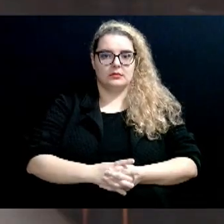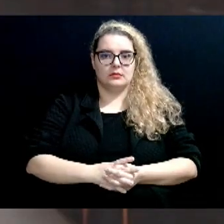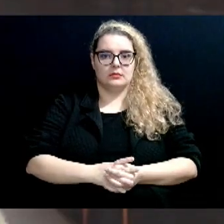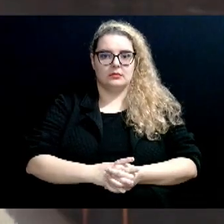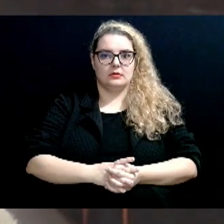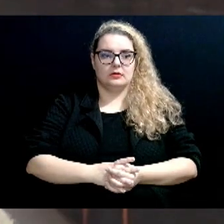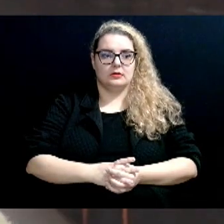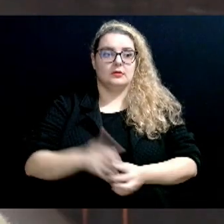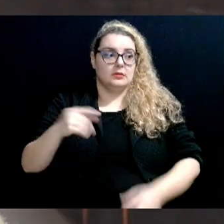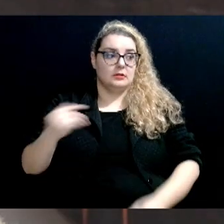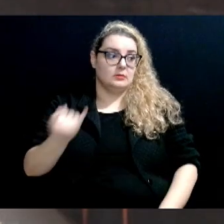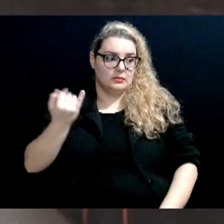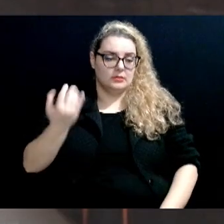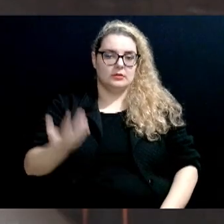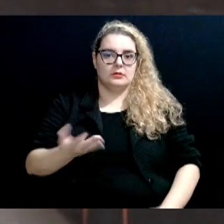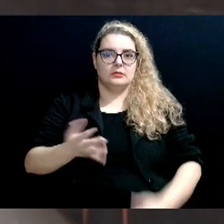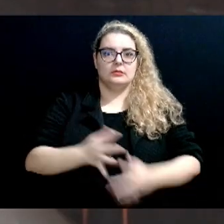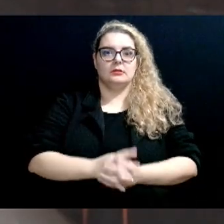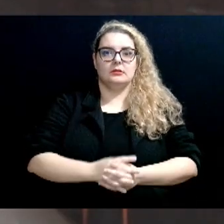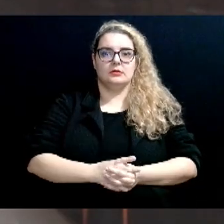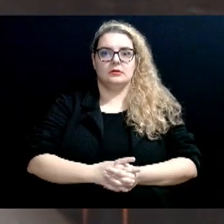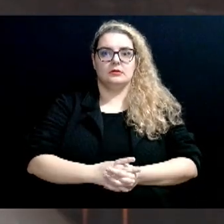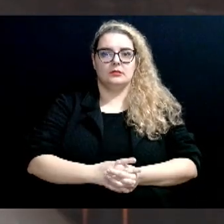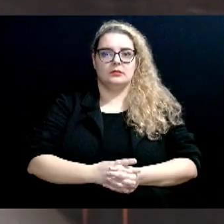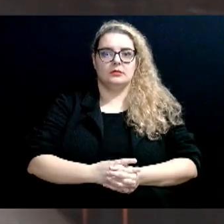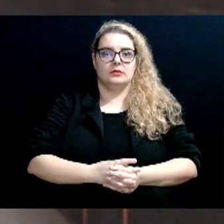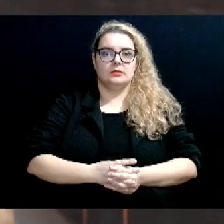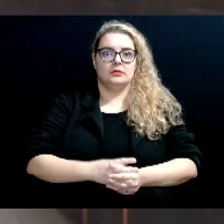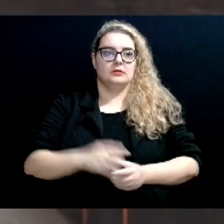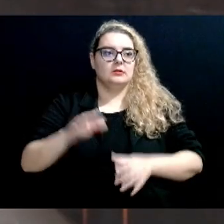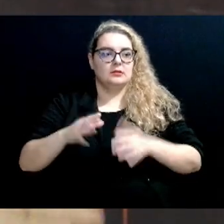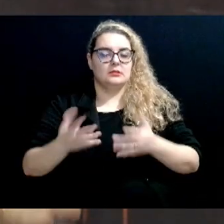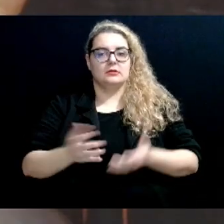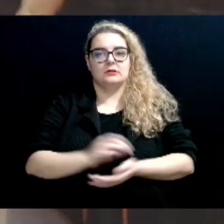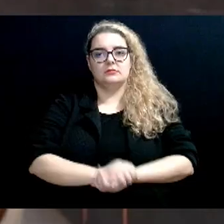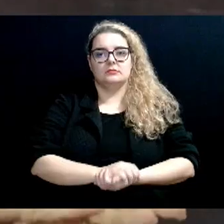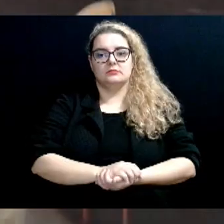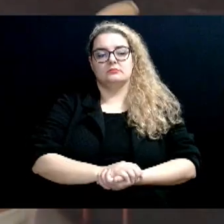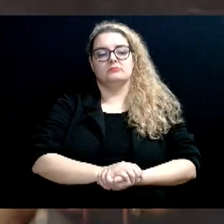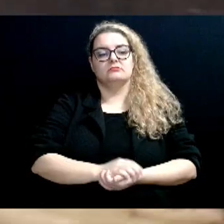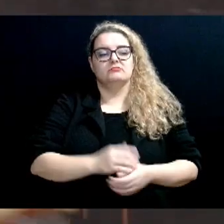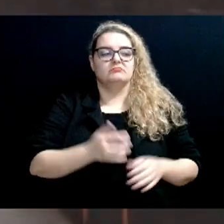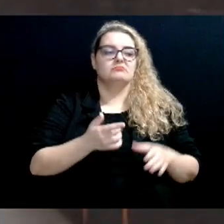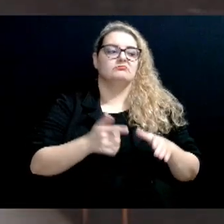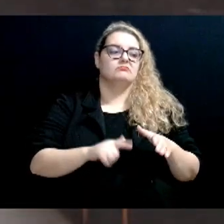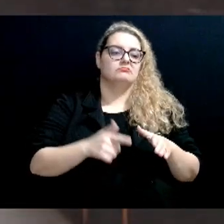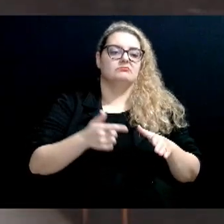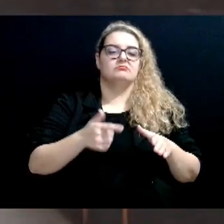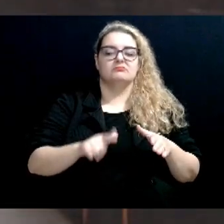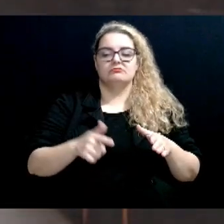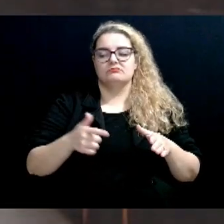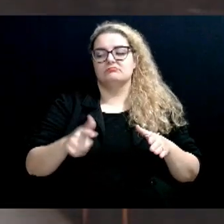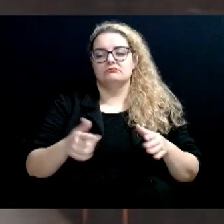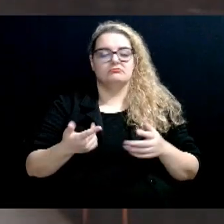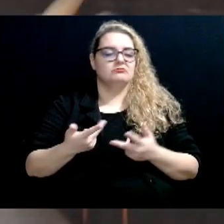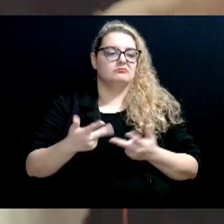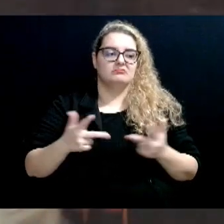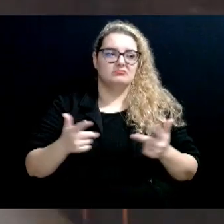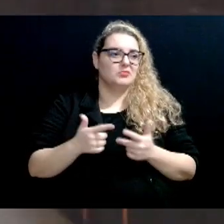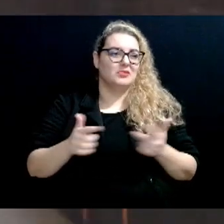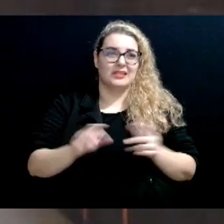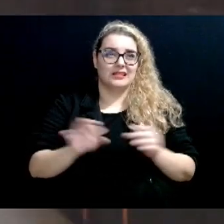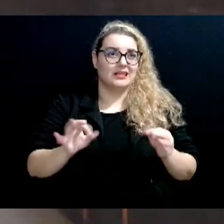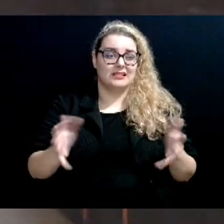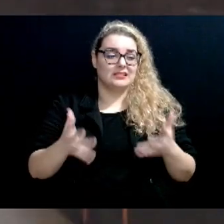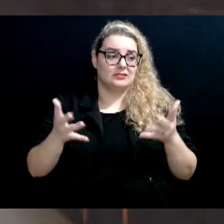isso, porque se você às vezes fica lá, né, repetição, ou não tem uma coisa que estimula muito, você